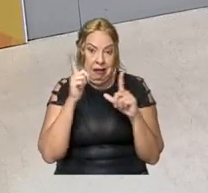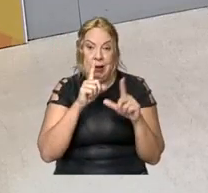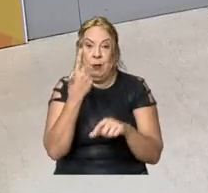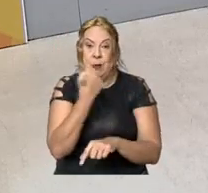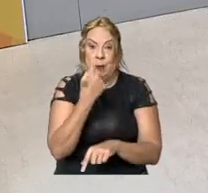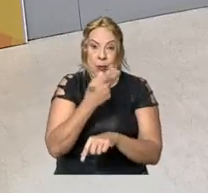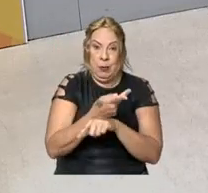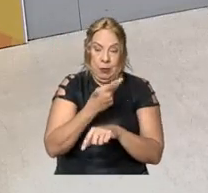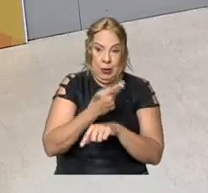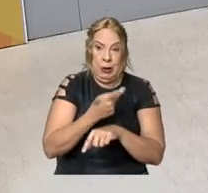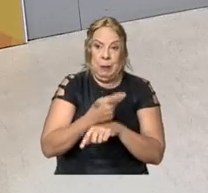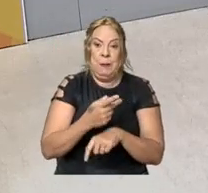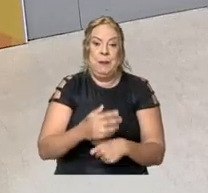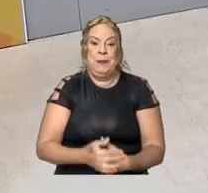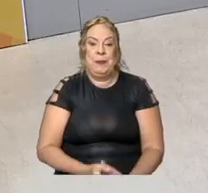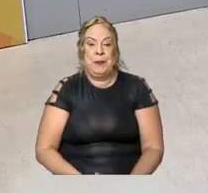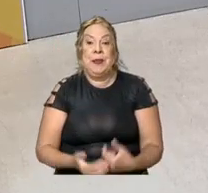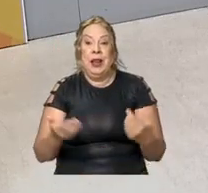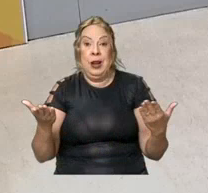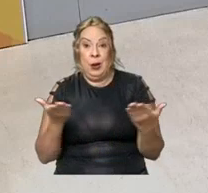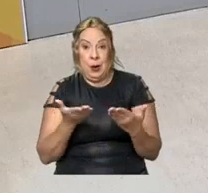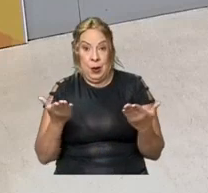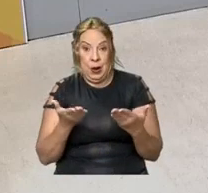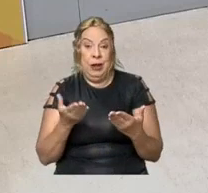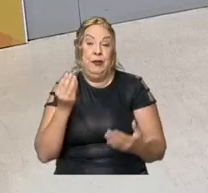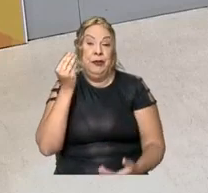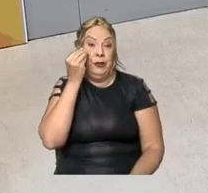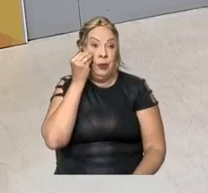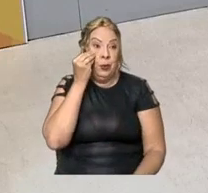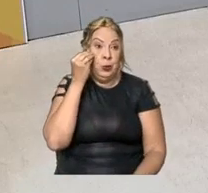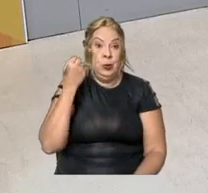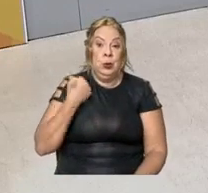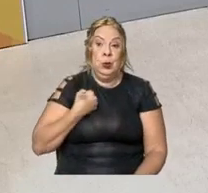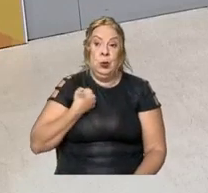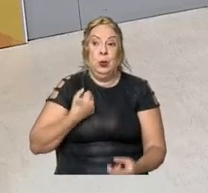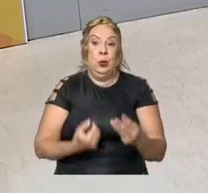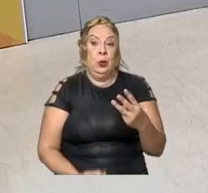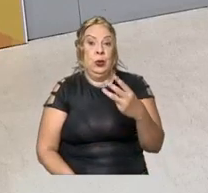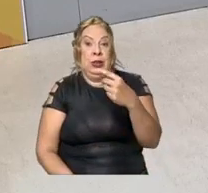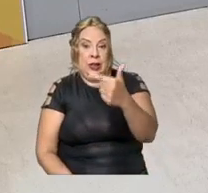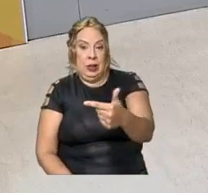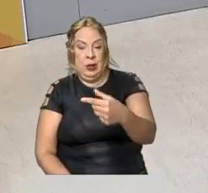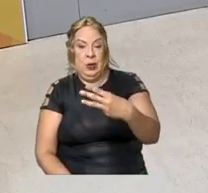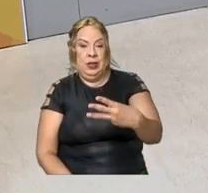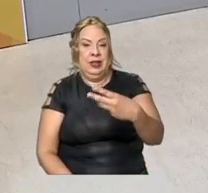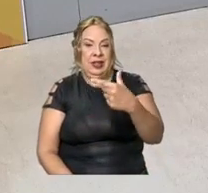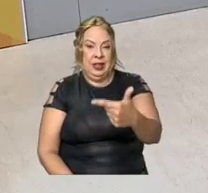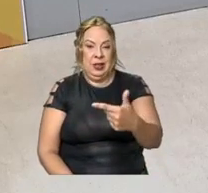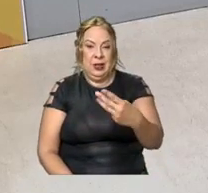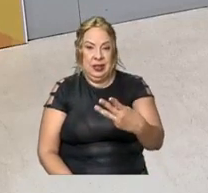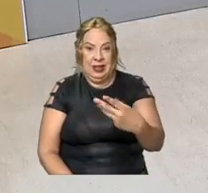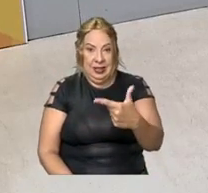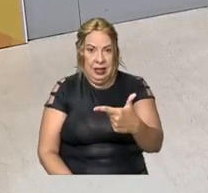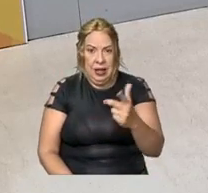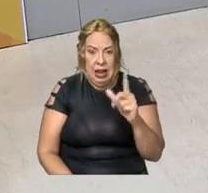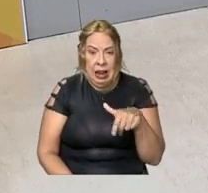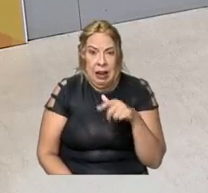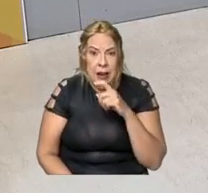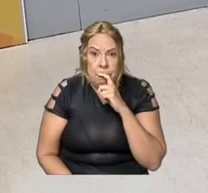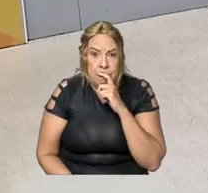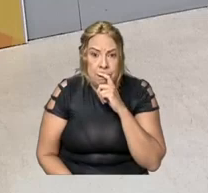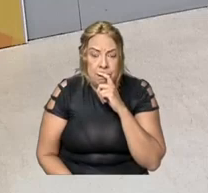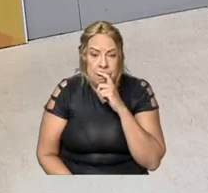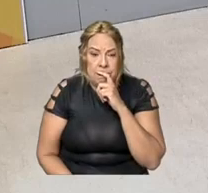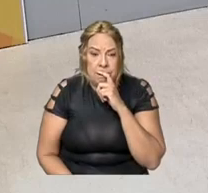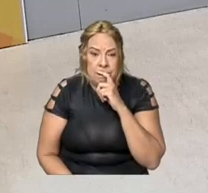não veio. Pode ser a qualquer momento, inclusive agora. Será que agora? 32, decide. Tchan,